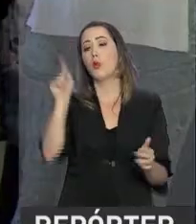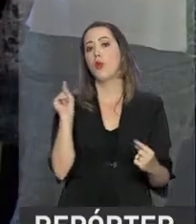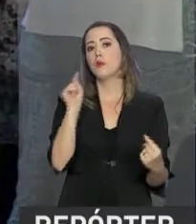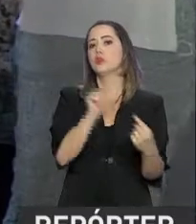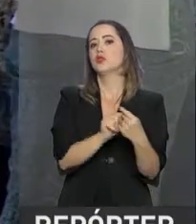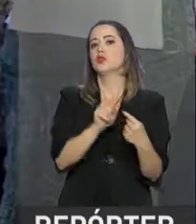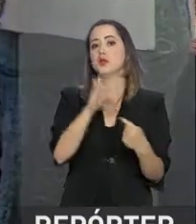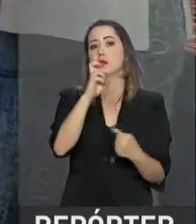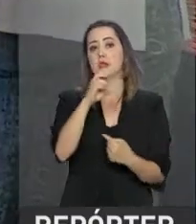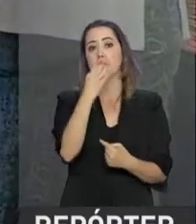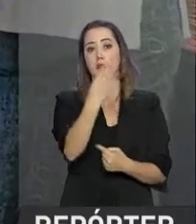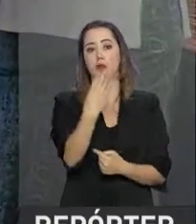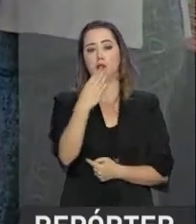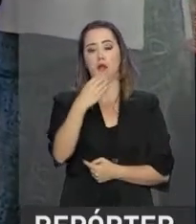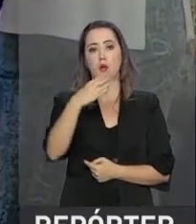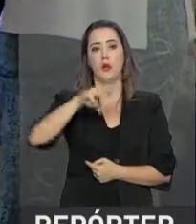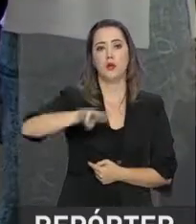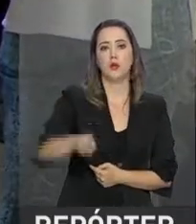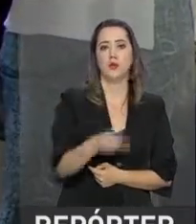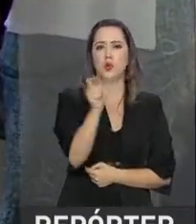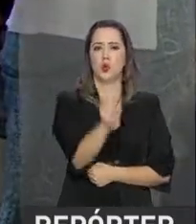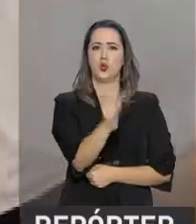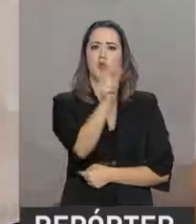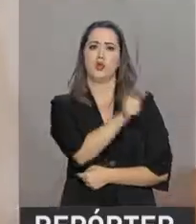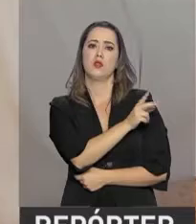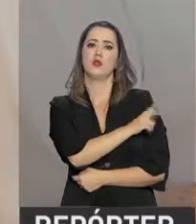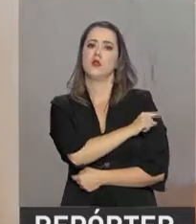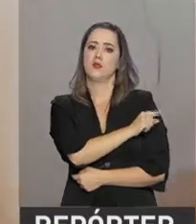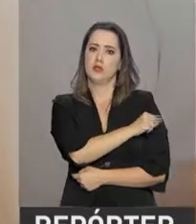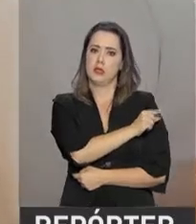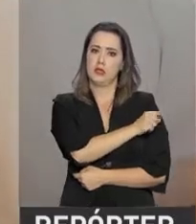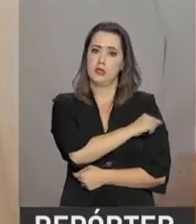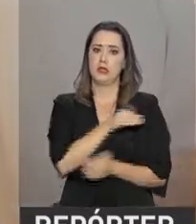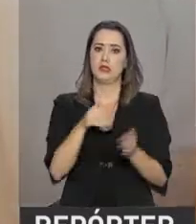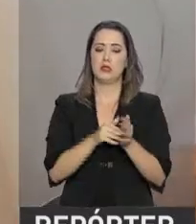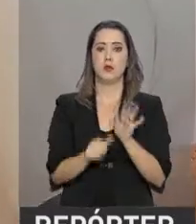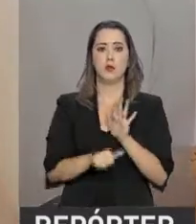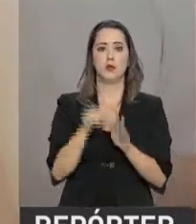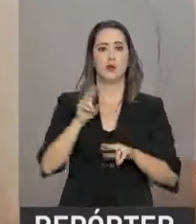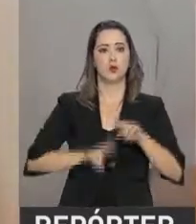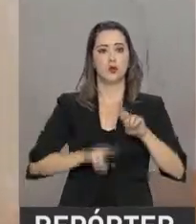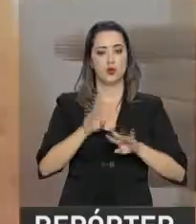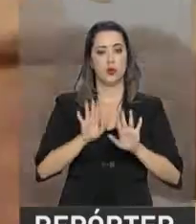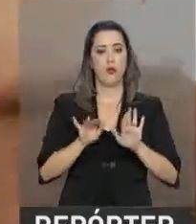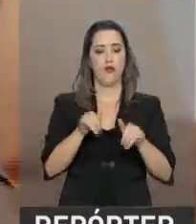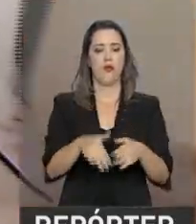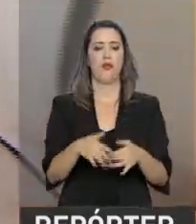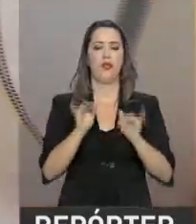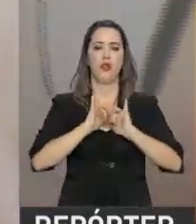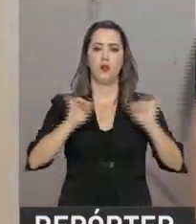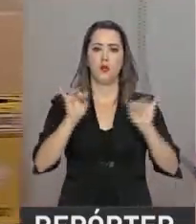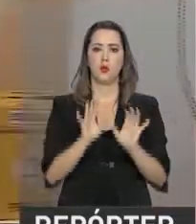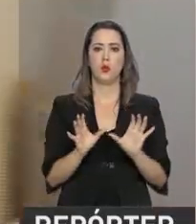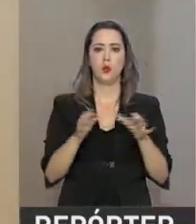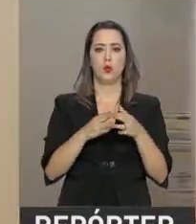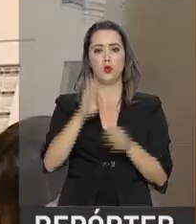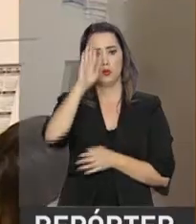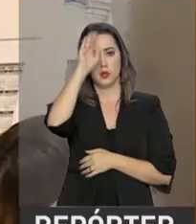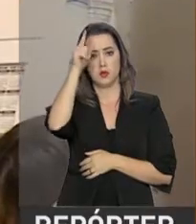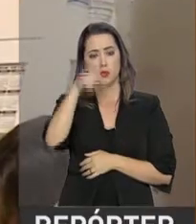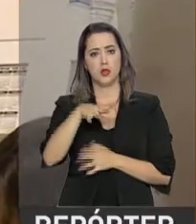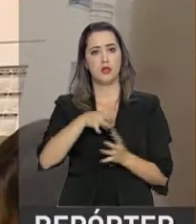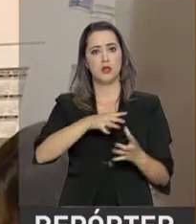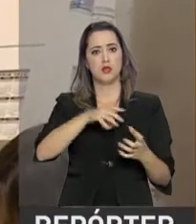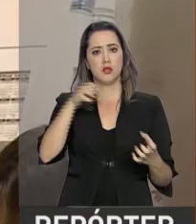imunizar 54 milhões de pessoas até 1º de junho, quando acaba a campanha. Os grupos prioritários são